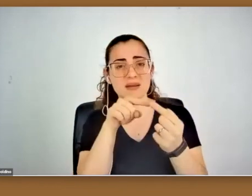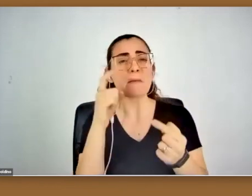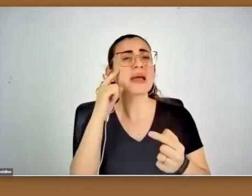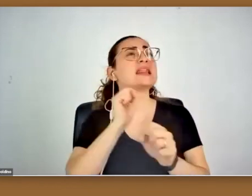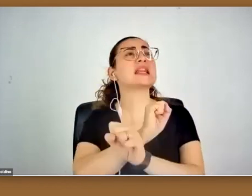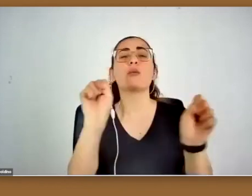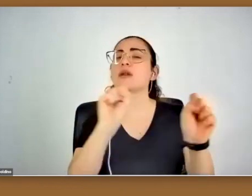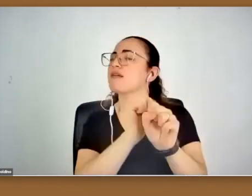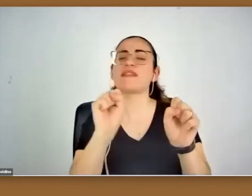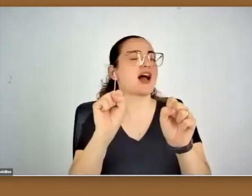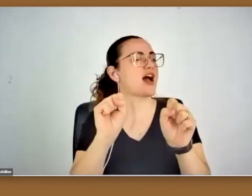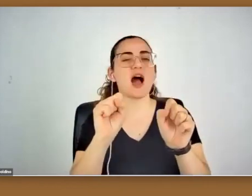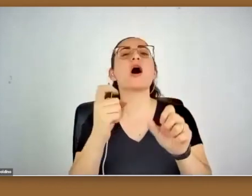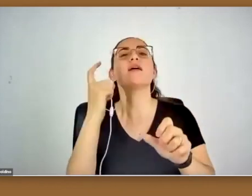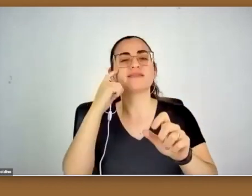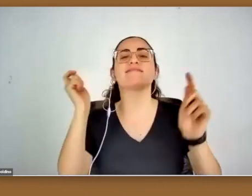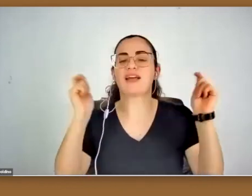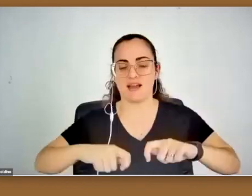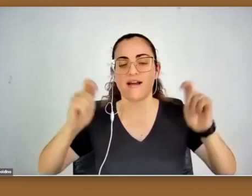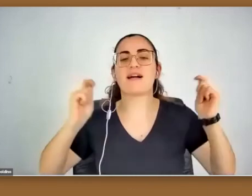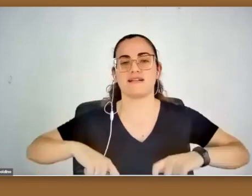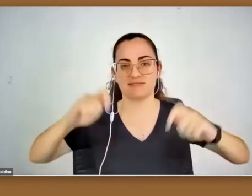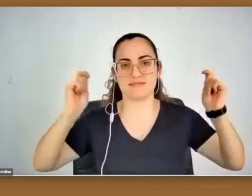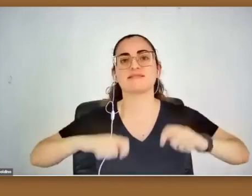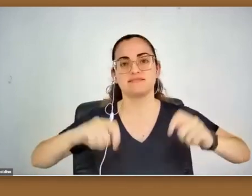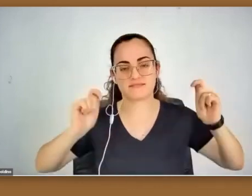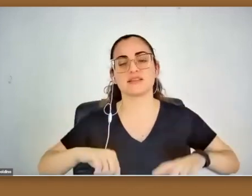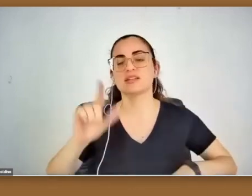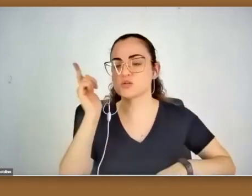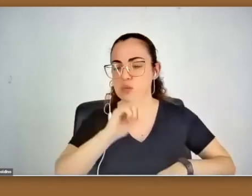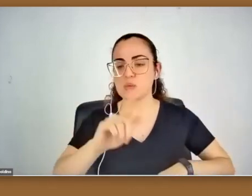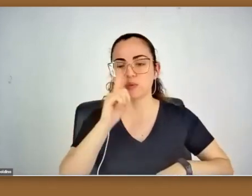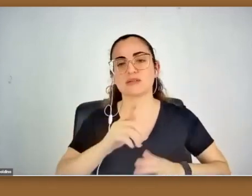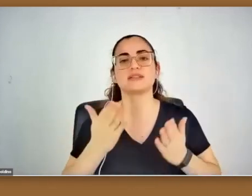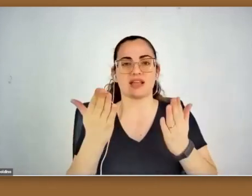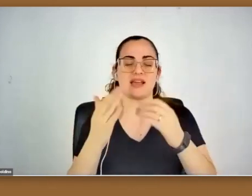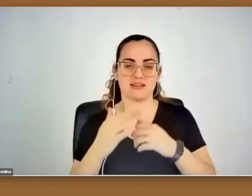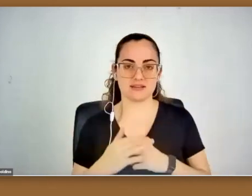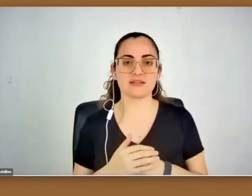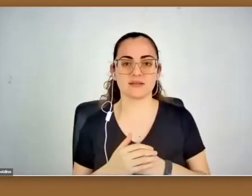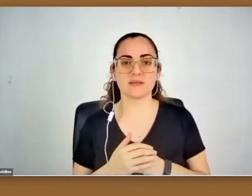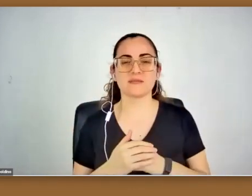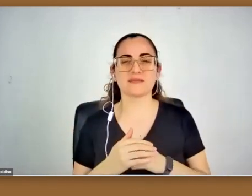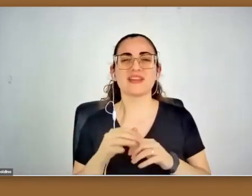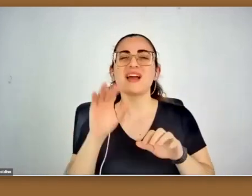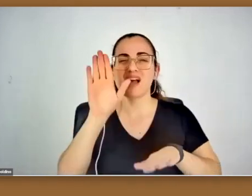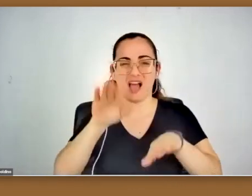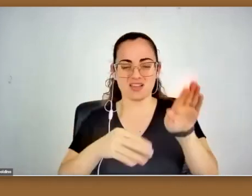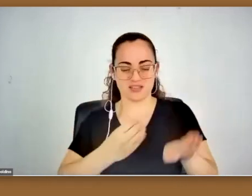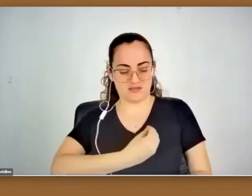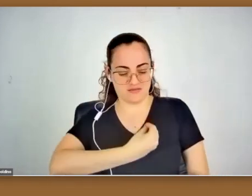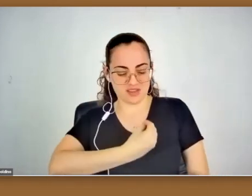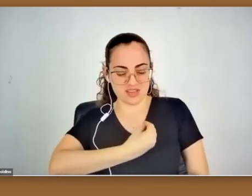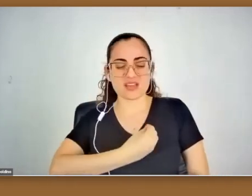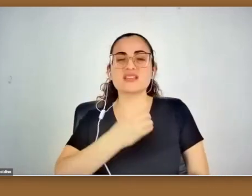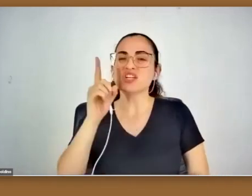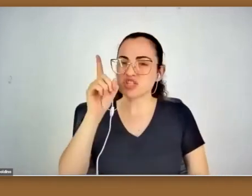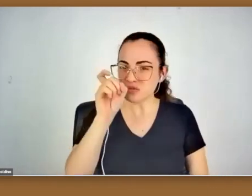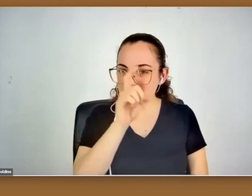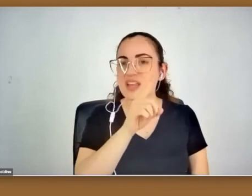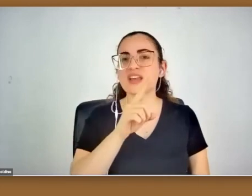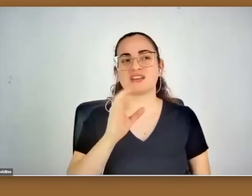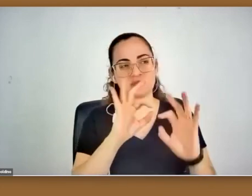possível vocês conseguirem. A gente sabe que muitas vezes, né, a vida da gente é muito difícil, a vida da nossa família é